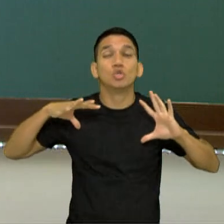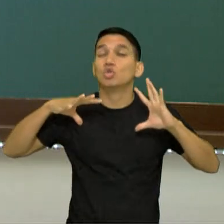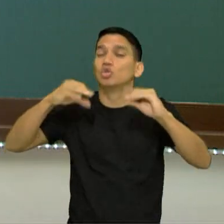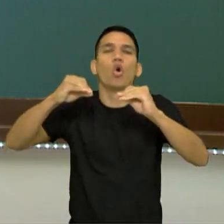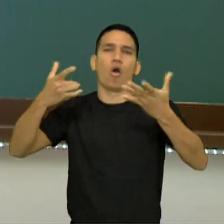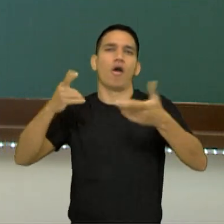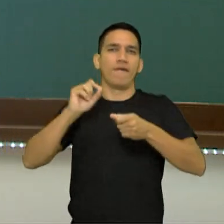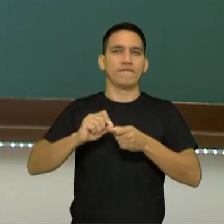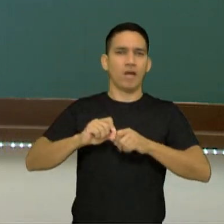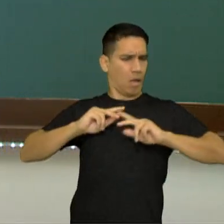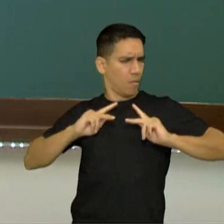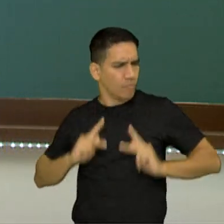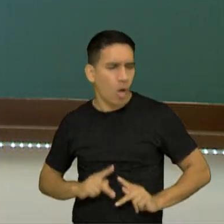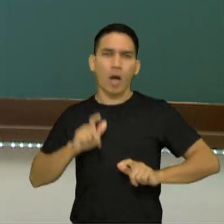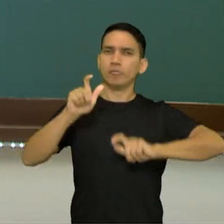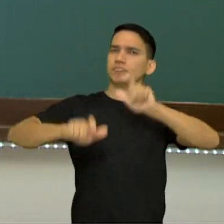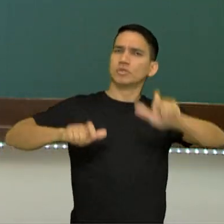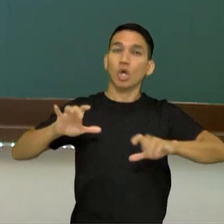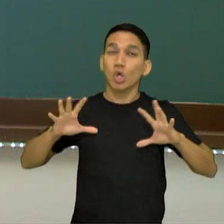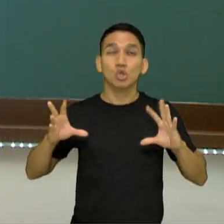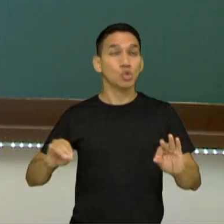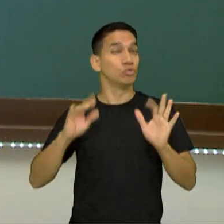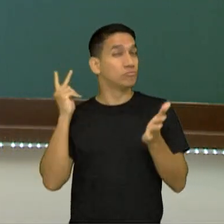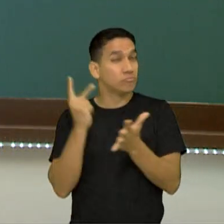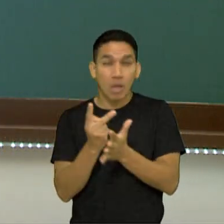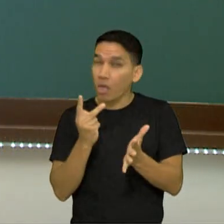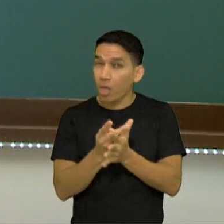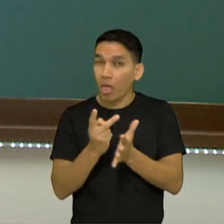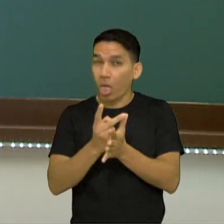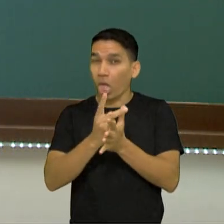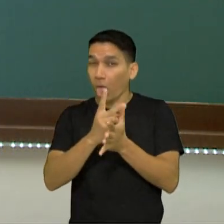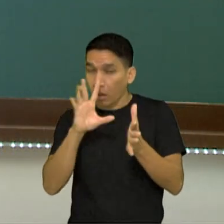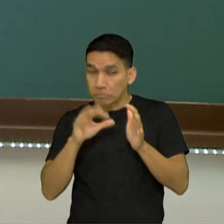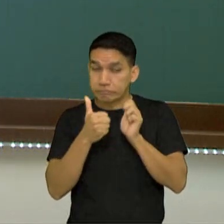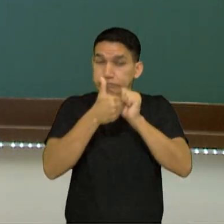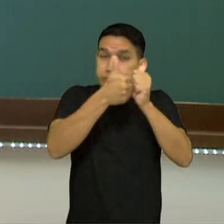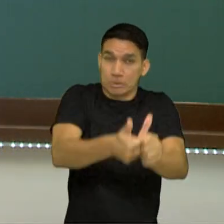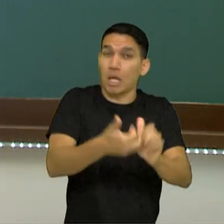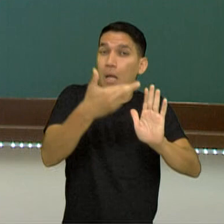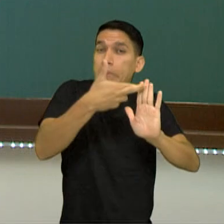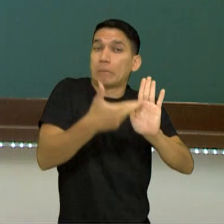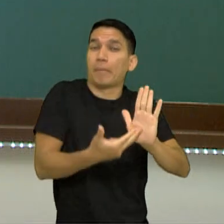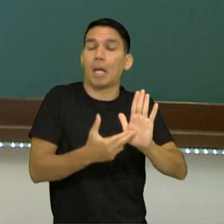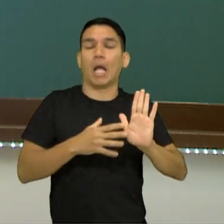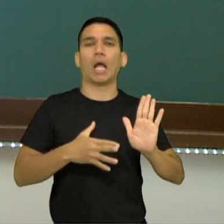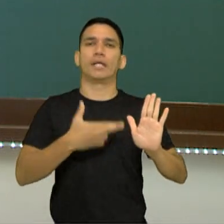as atitudes das pessoas, tudo era norteado pela religião, tudo tinha uma